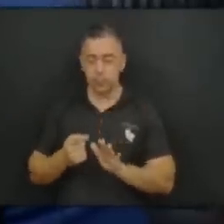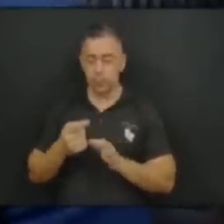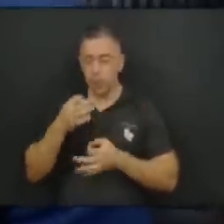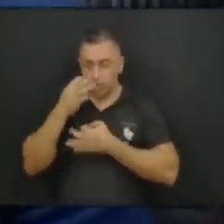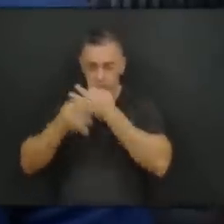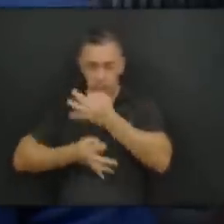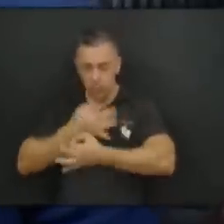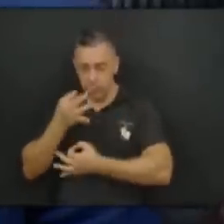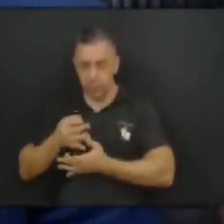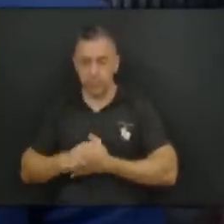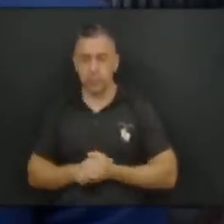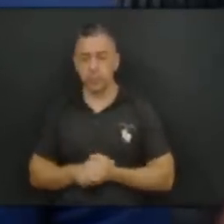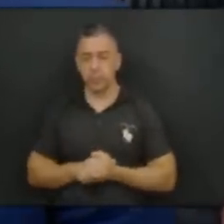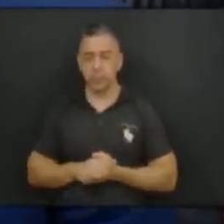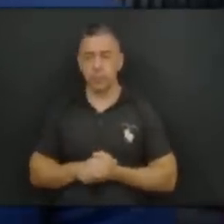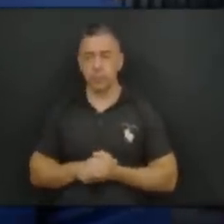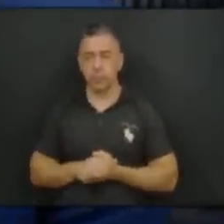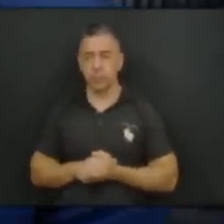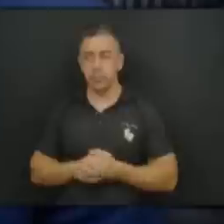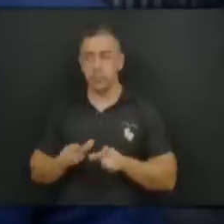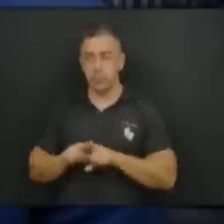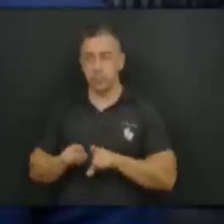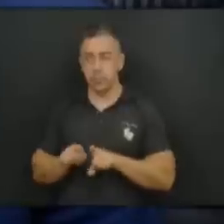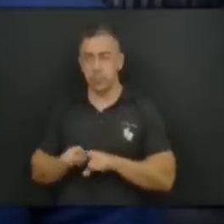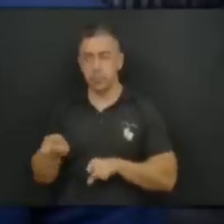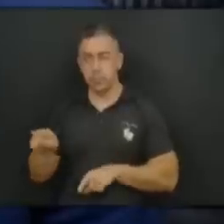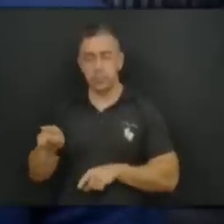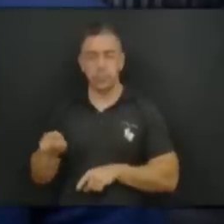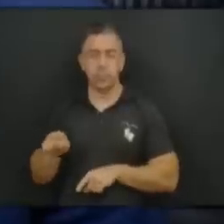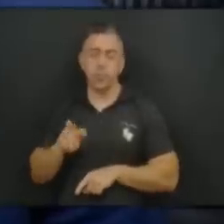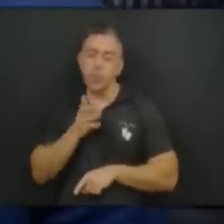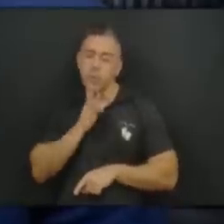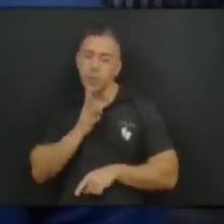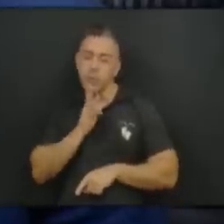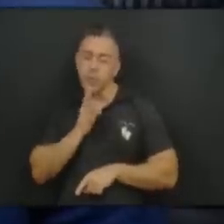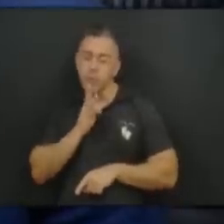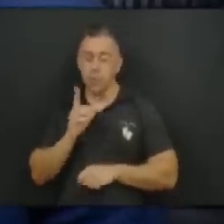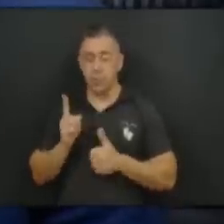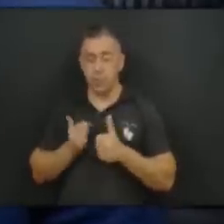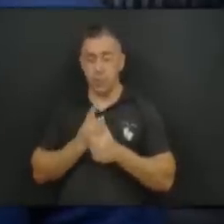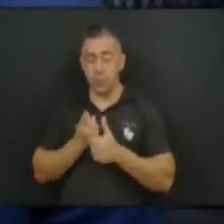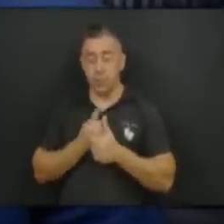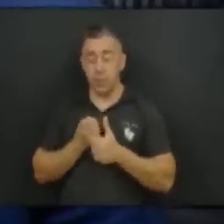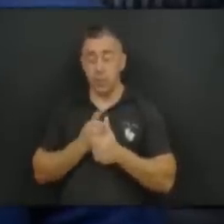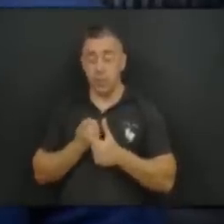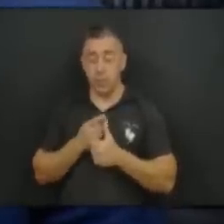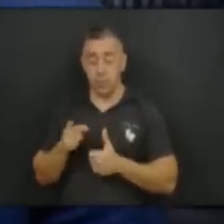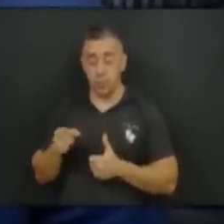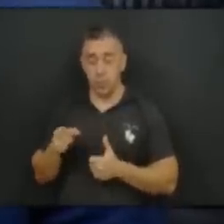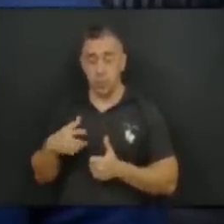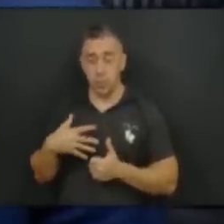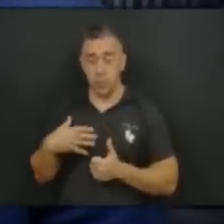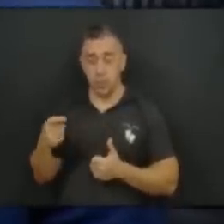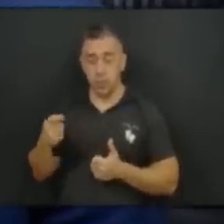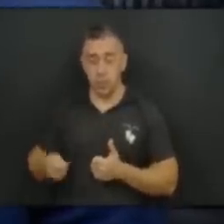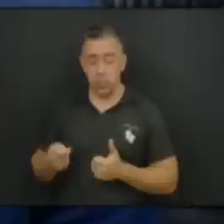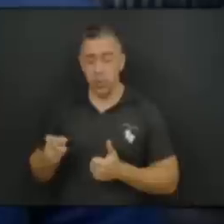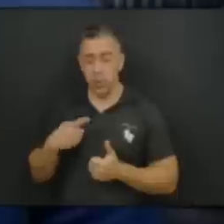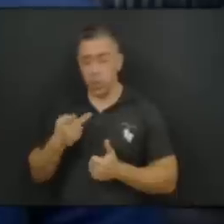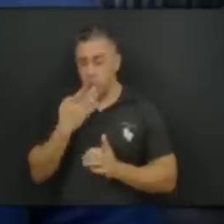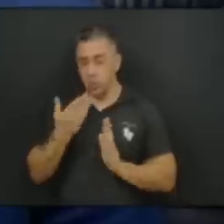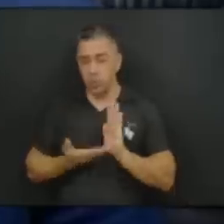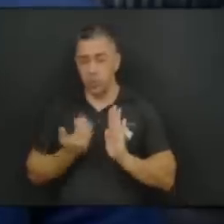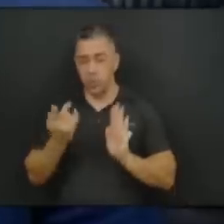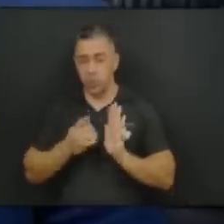argumentos e aqui Relembrando também o deputado Nelson vai ser bem lado político o governo primeiro ato formal do governador Ratinho Junior foi extinção do cozido por